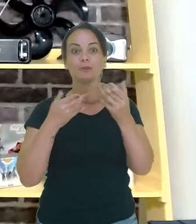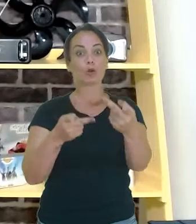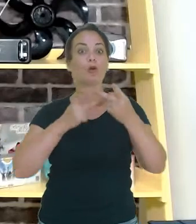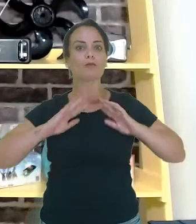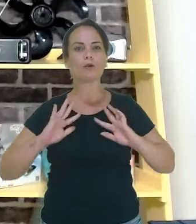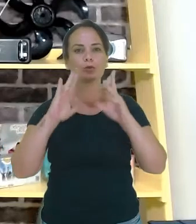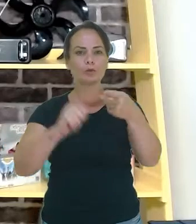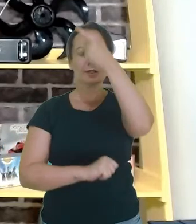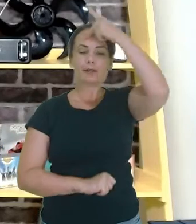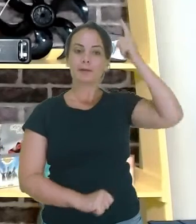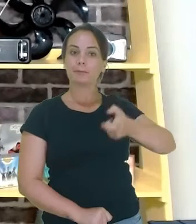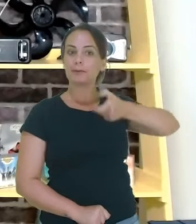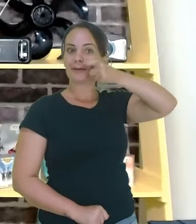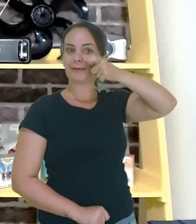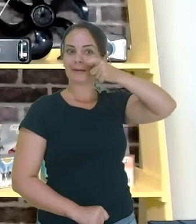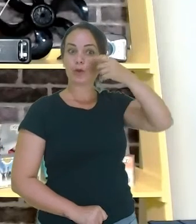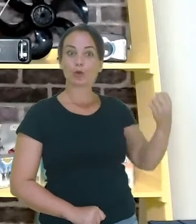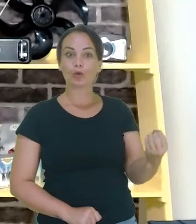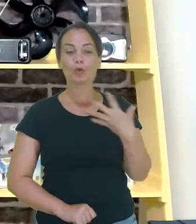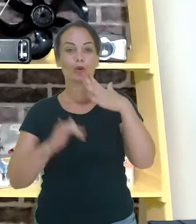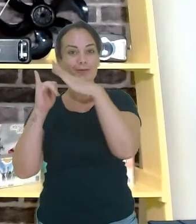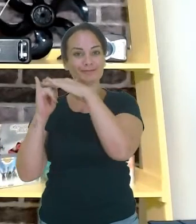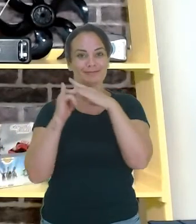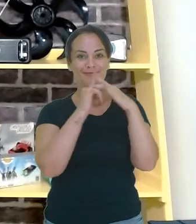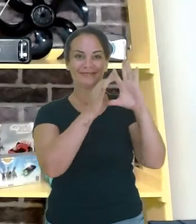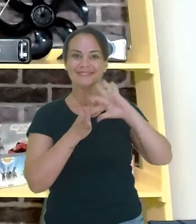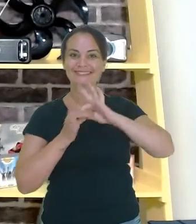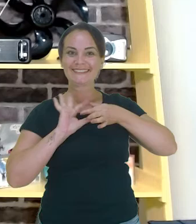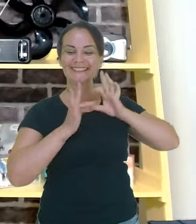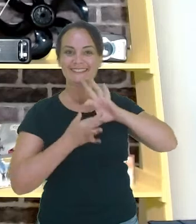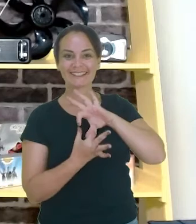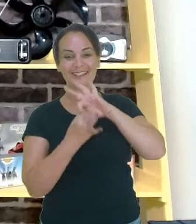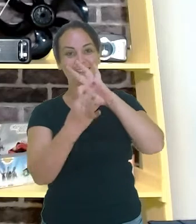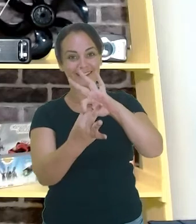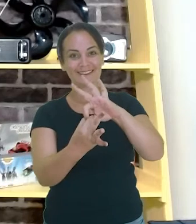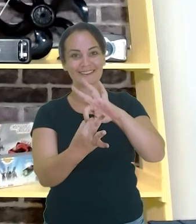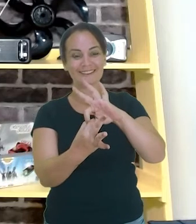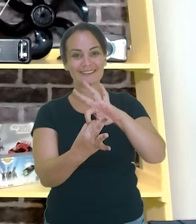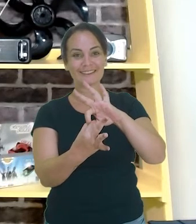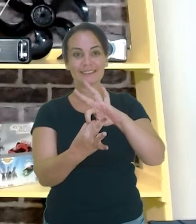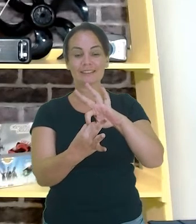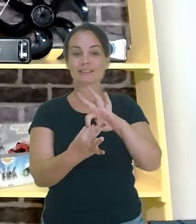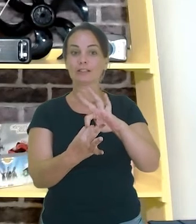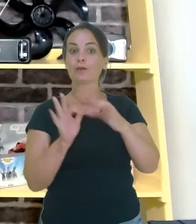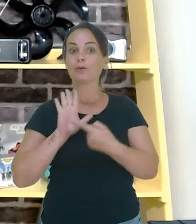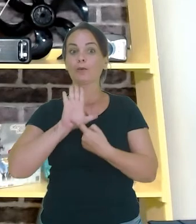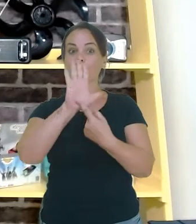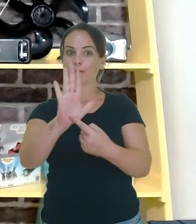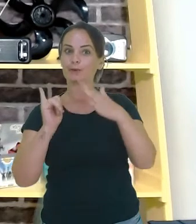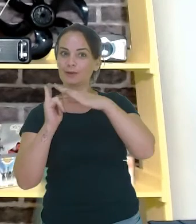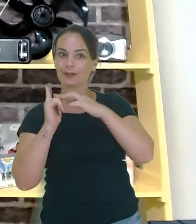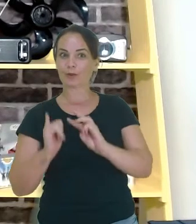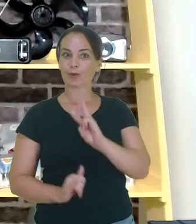mundo para assistir o nono episódio do Ciência e Cultura Vamos Brincar, que vai ser transmitido no